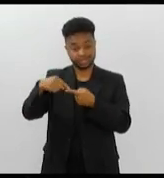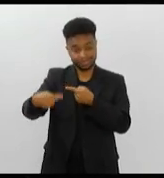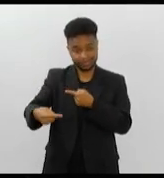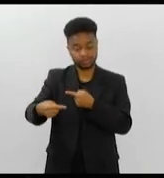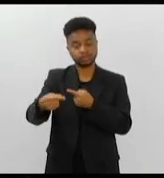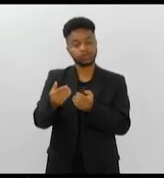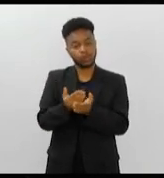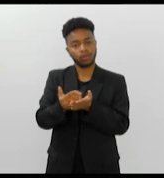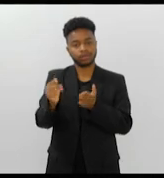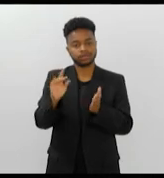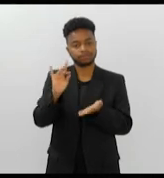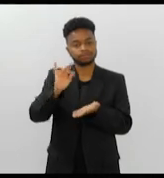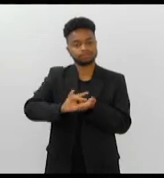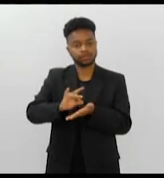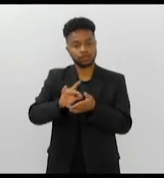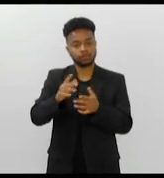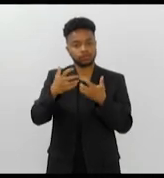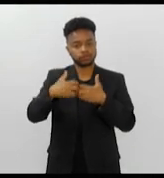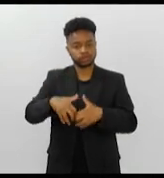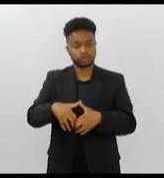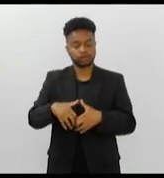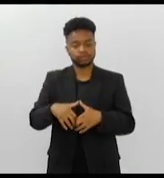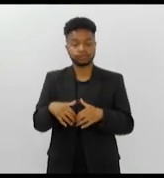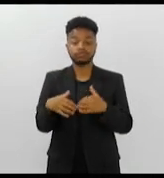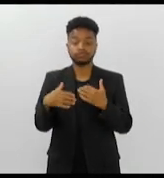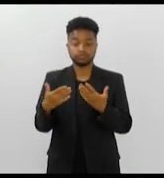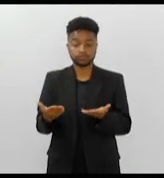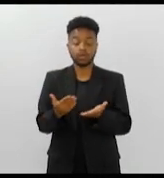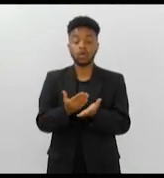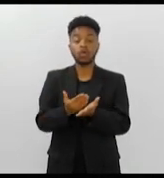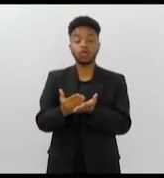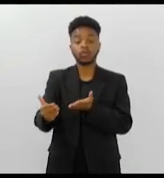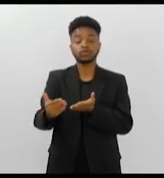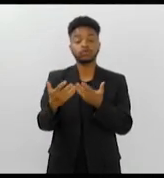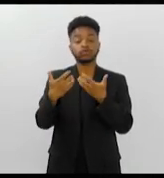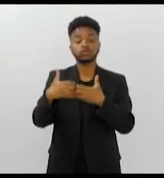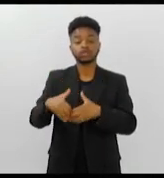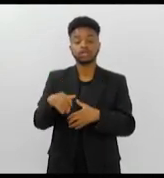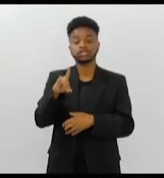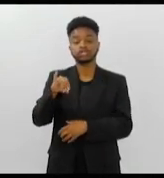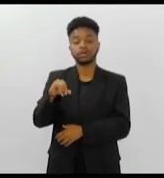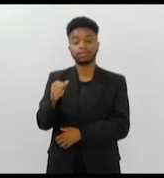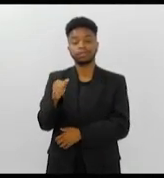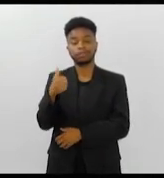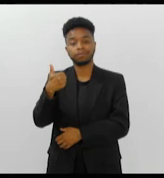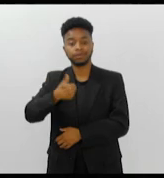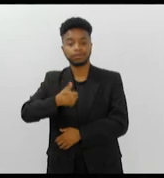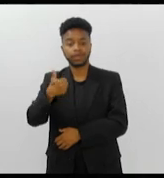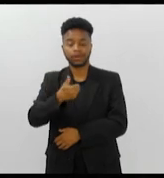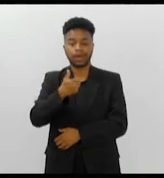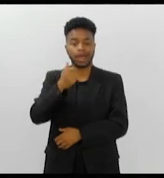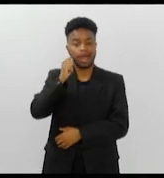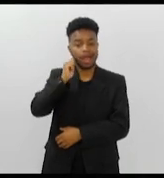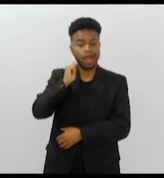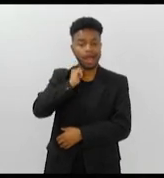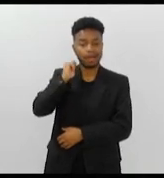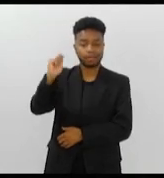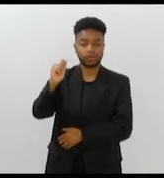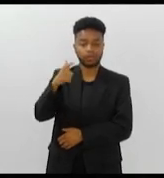a publicação então entrou em vigor em primeiro de abril de